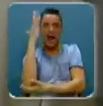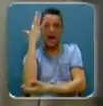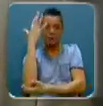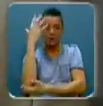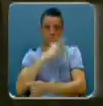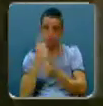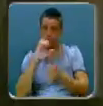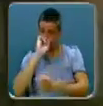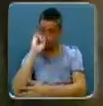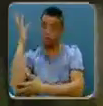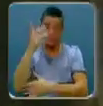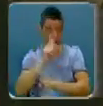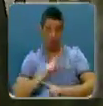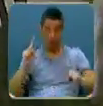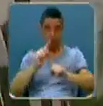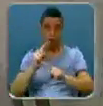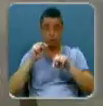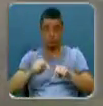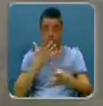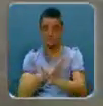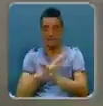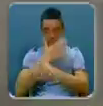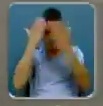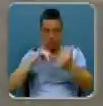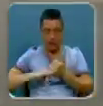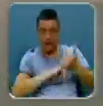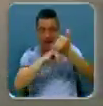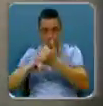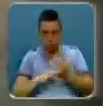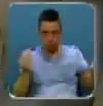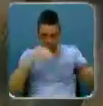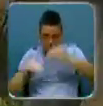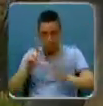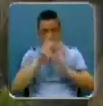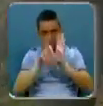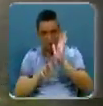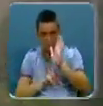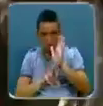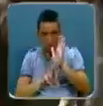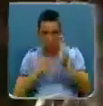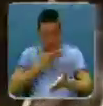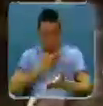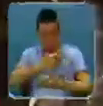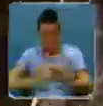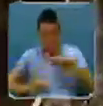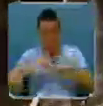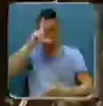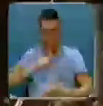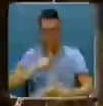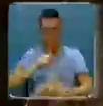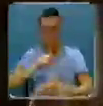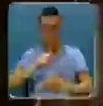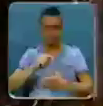nos incêndios florestais. Sobre os incêndios deste verão, a Associação vai elaborar um relatório exaustivo. No documento destacará também o